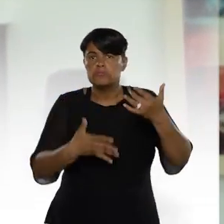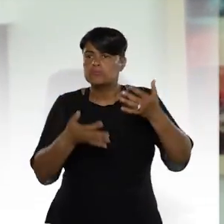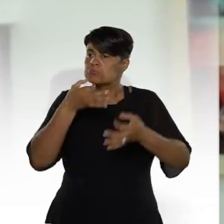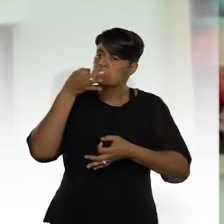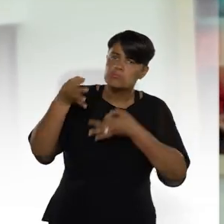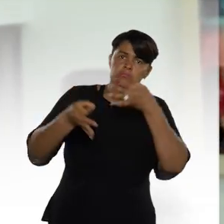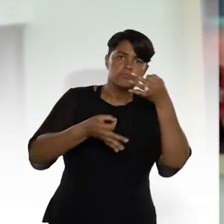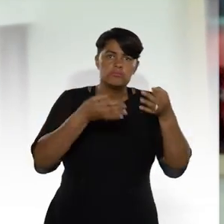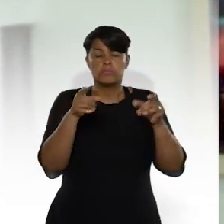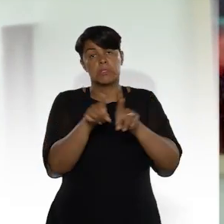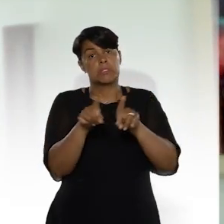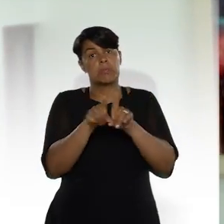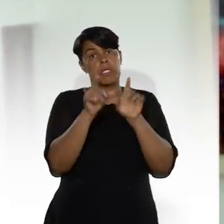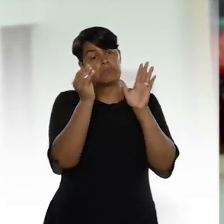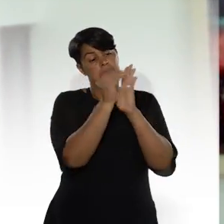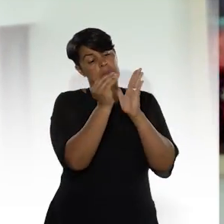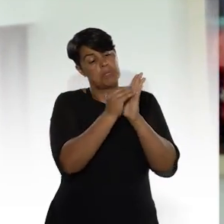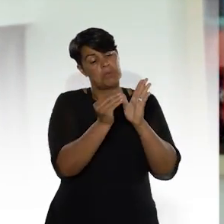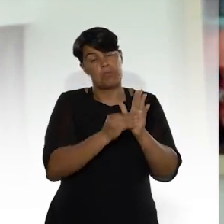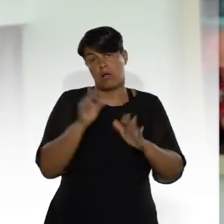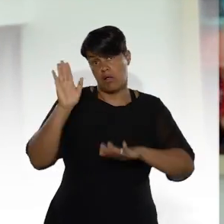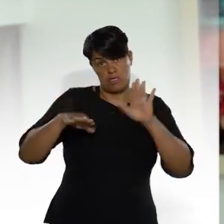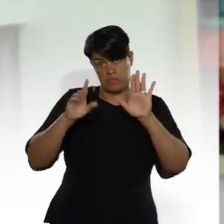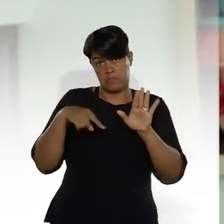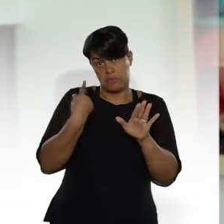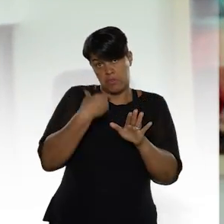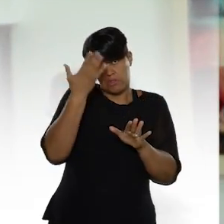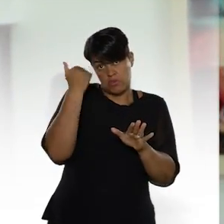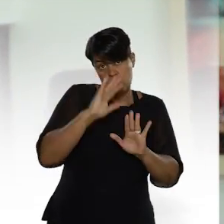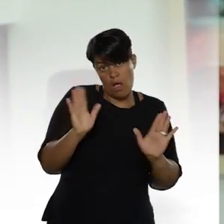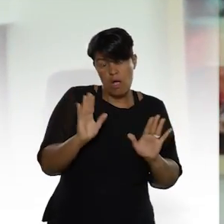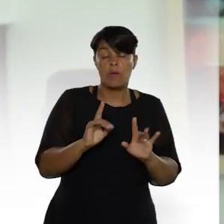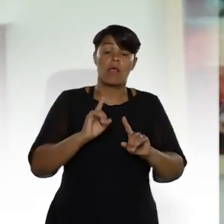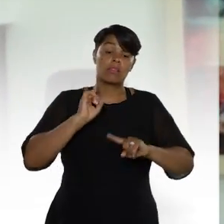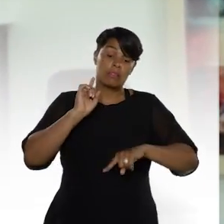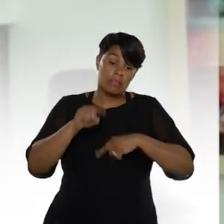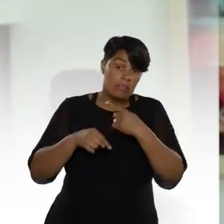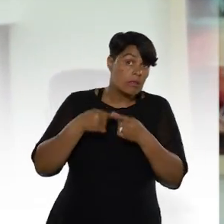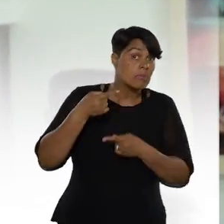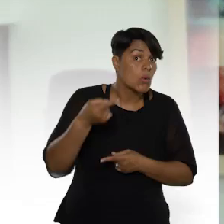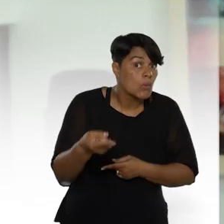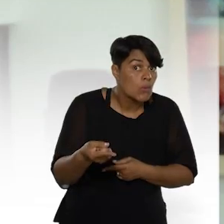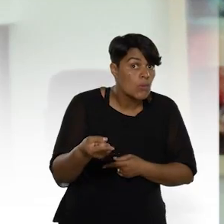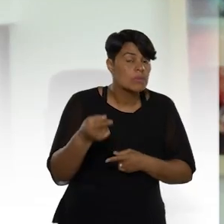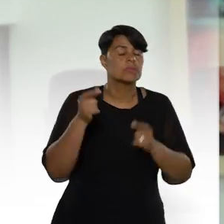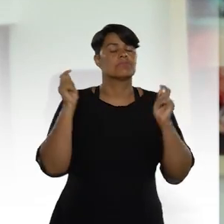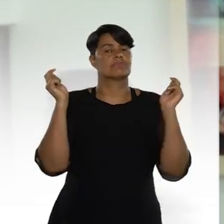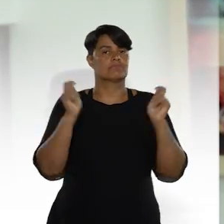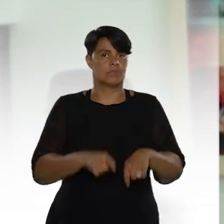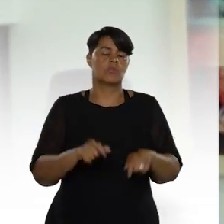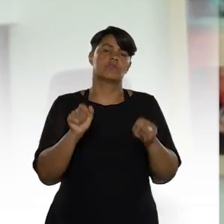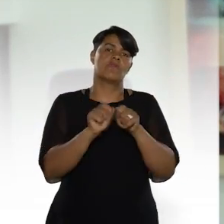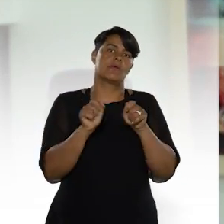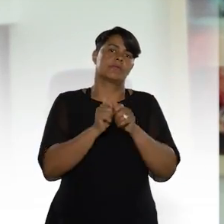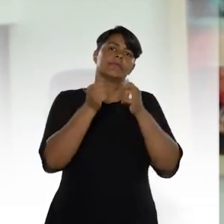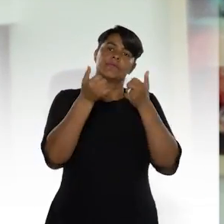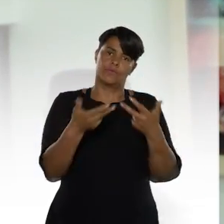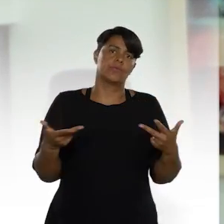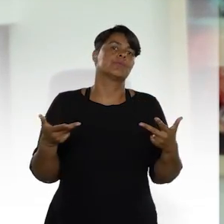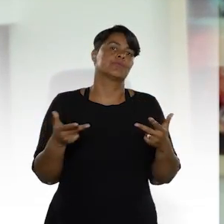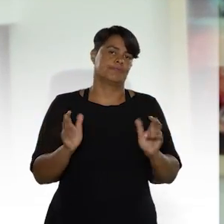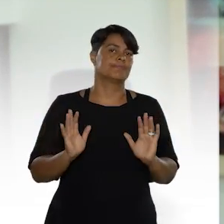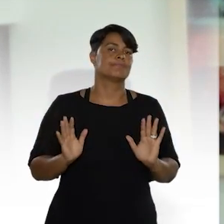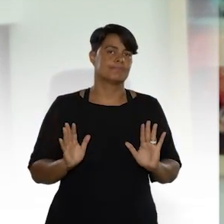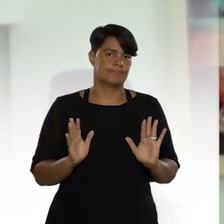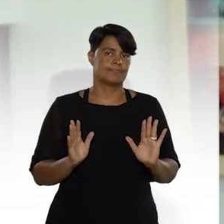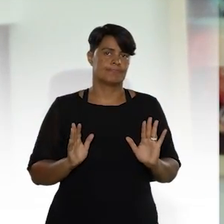relatos, outros dados que eventualmente o Ministério Público Federal não tenha. E a partir daí é que nós vamos pensar em tomar algum tipo de iniciativa. Ou